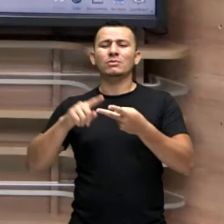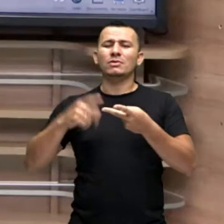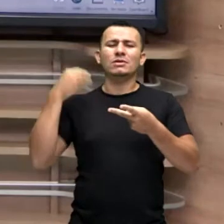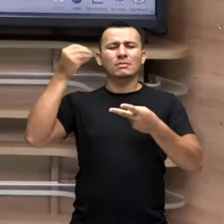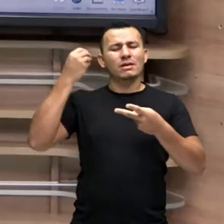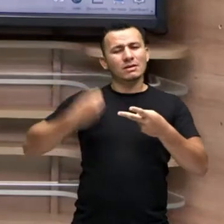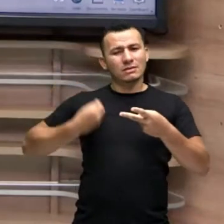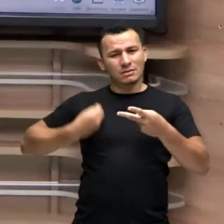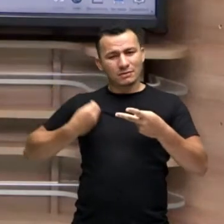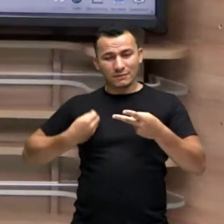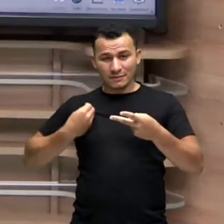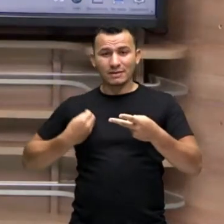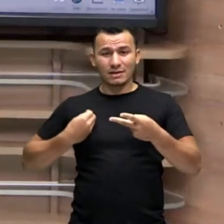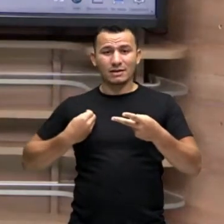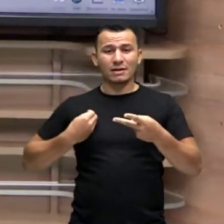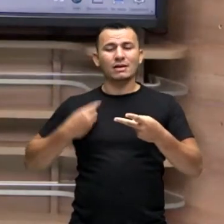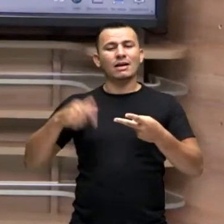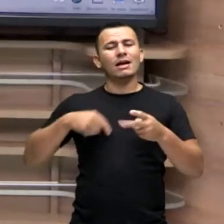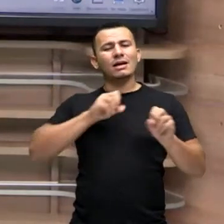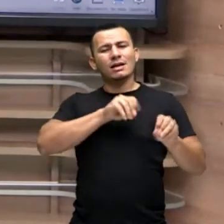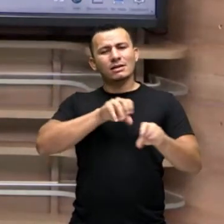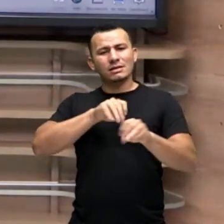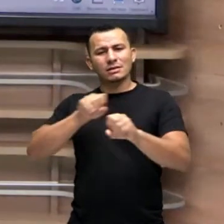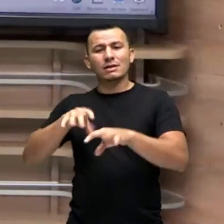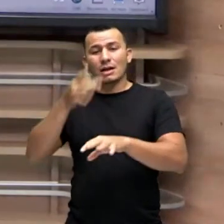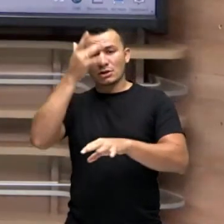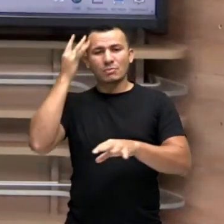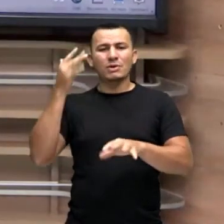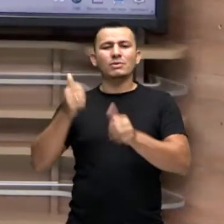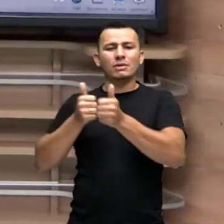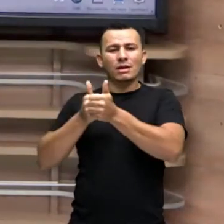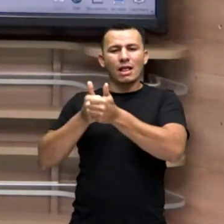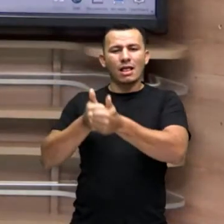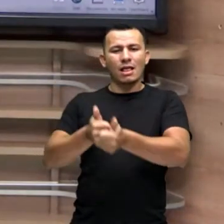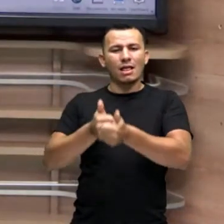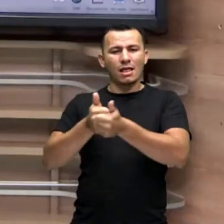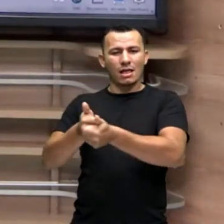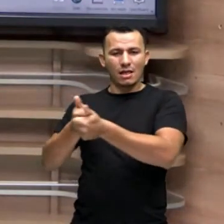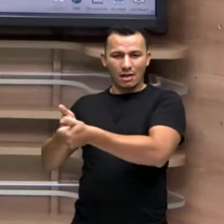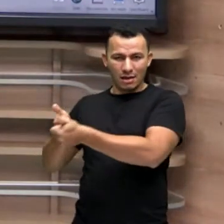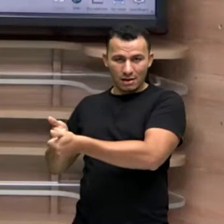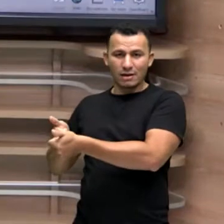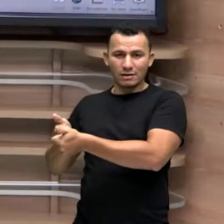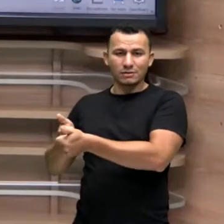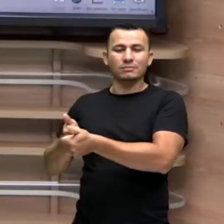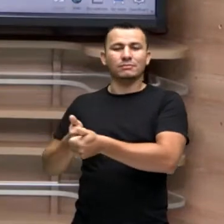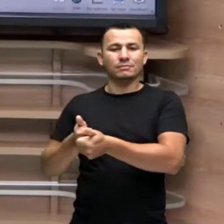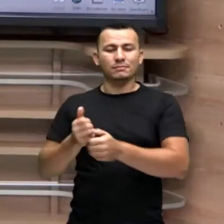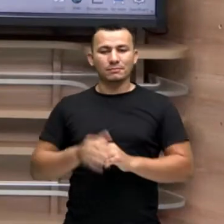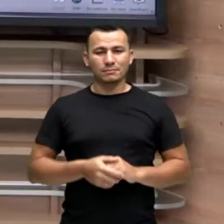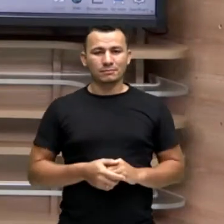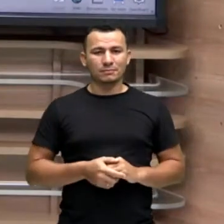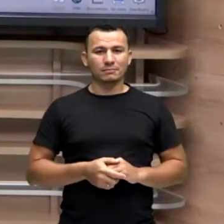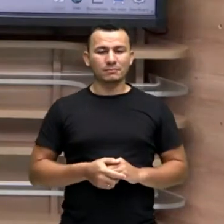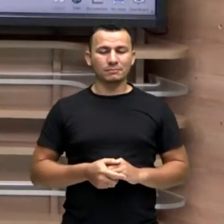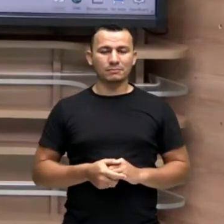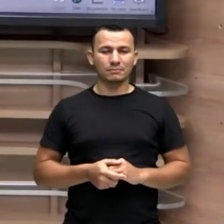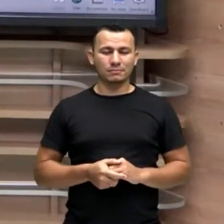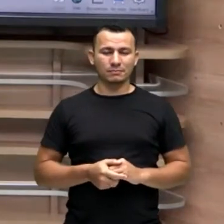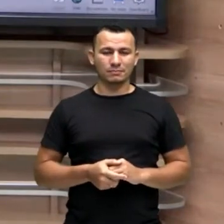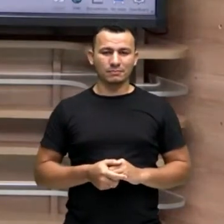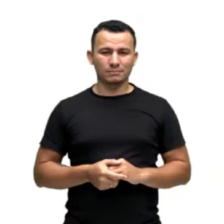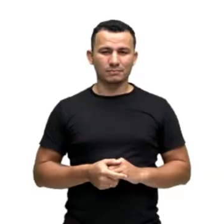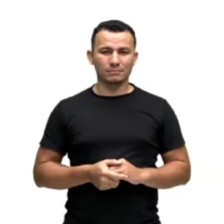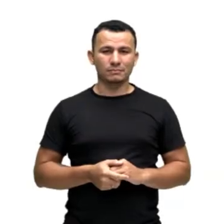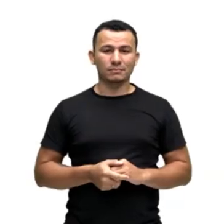vida né Deve inspirar seus seguidores também aí a a caminhar como humanidade